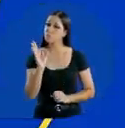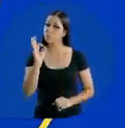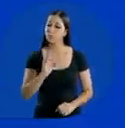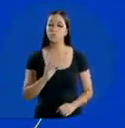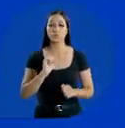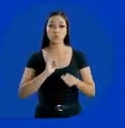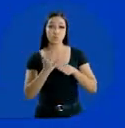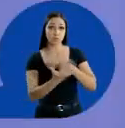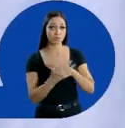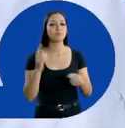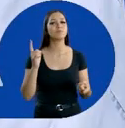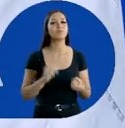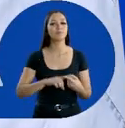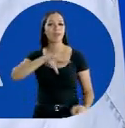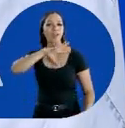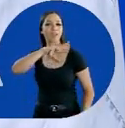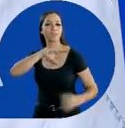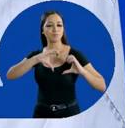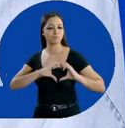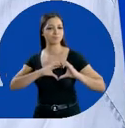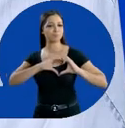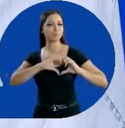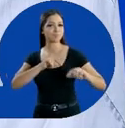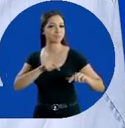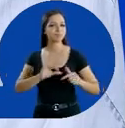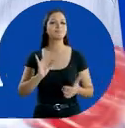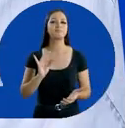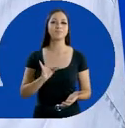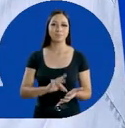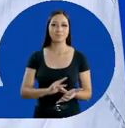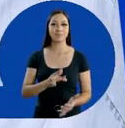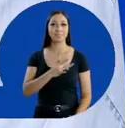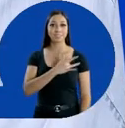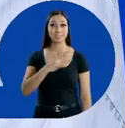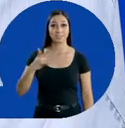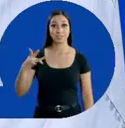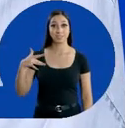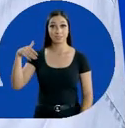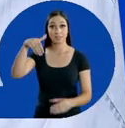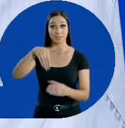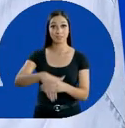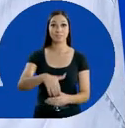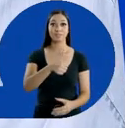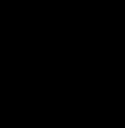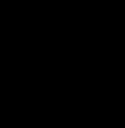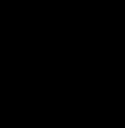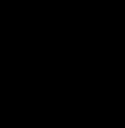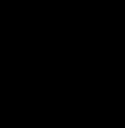Porque o Delmo faz com o coração. Pela saúde, vote 11.